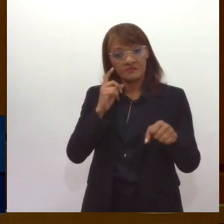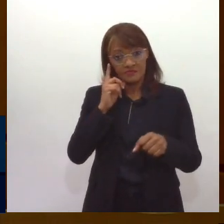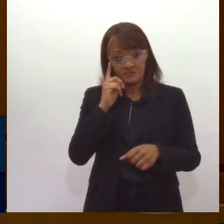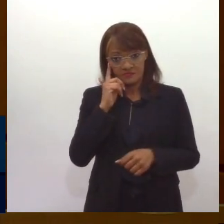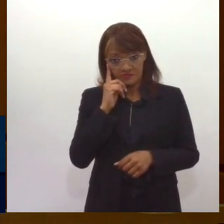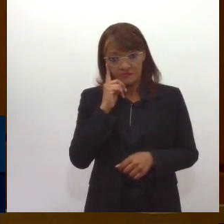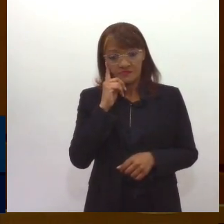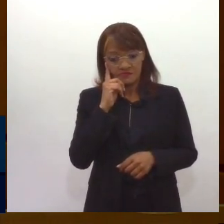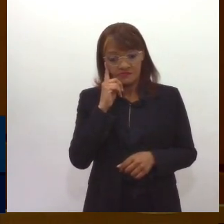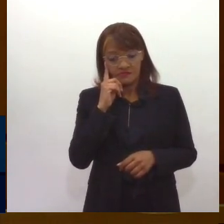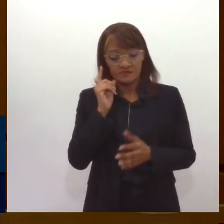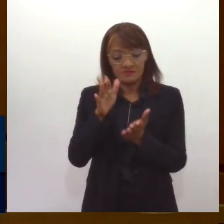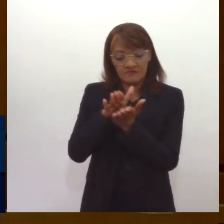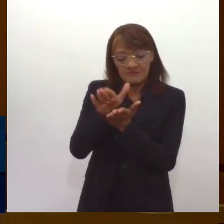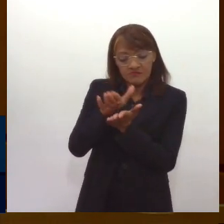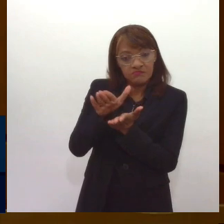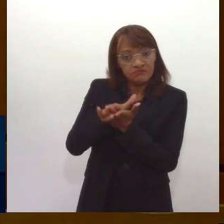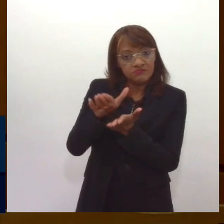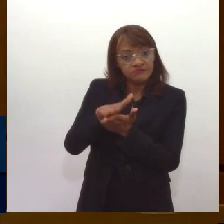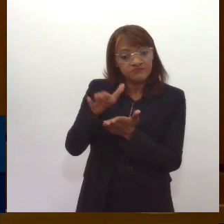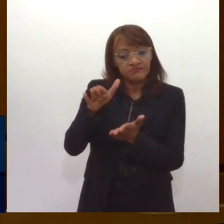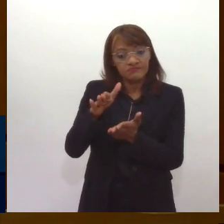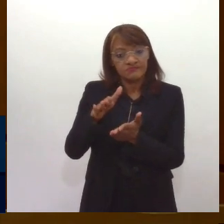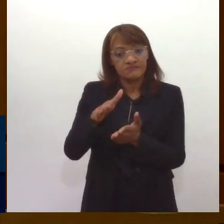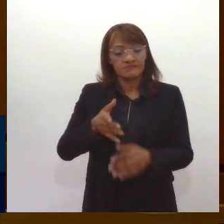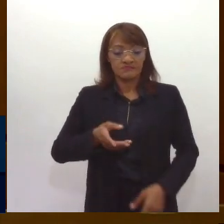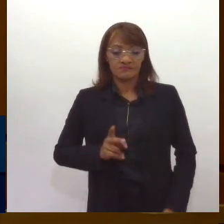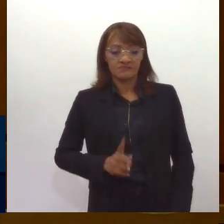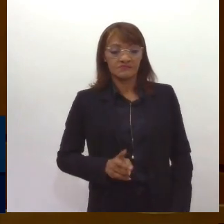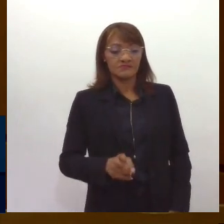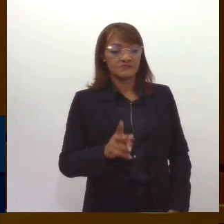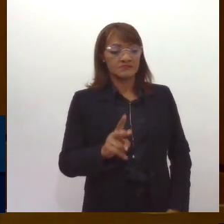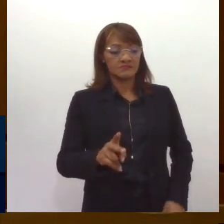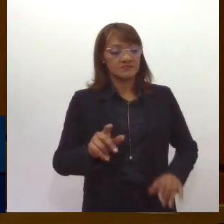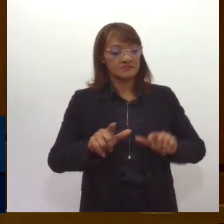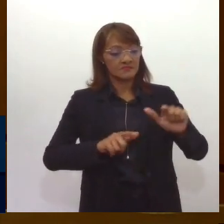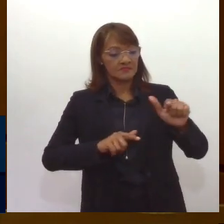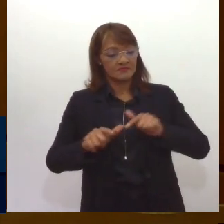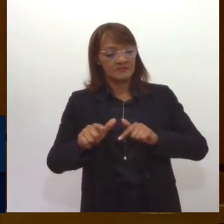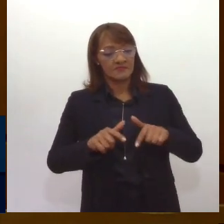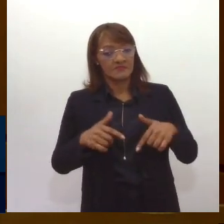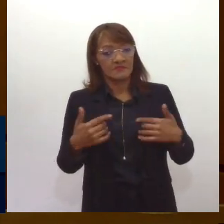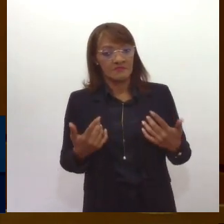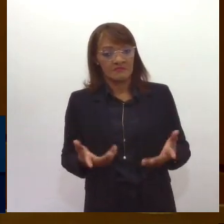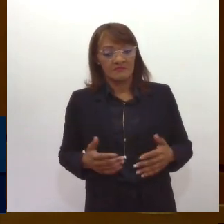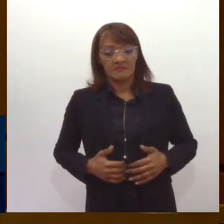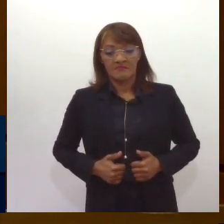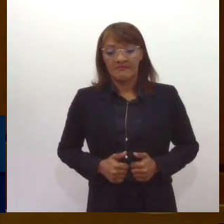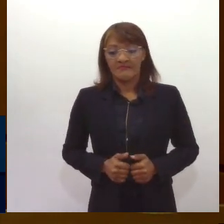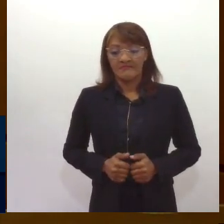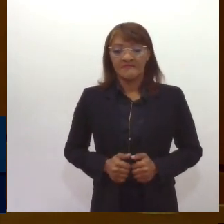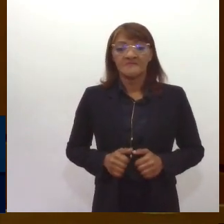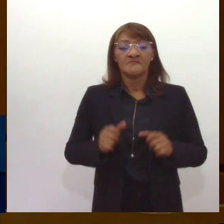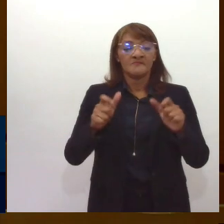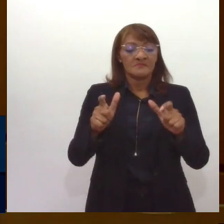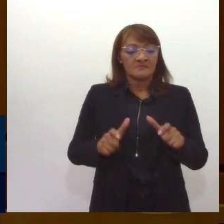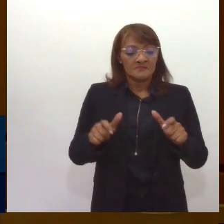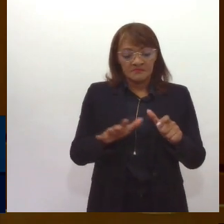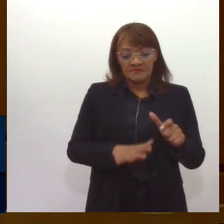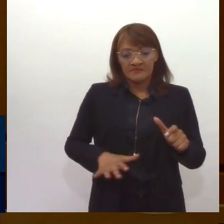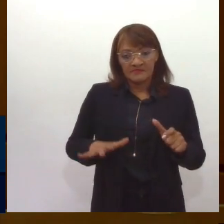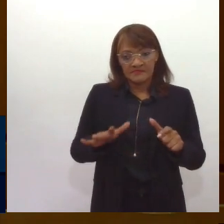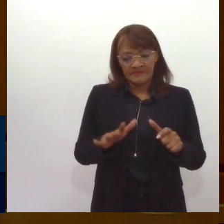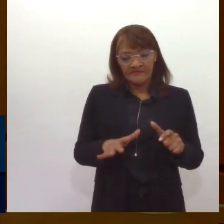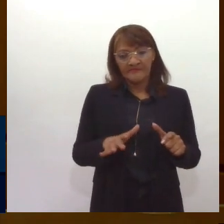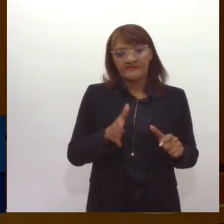financeiro para dar sequência à prestação e continuidade dos serviços públicos naquela região, oferecendo a melhor